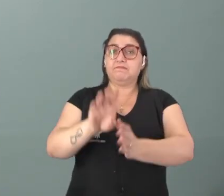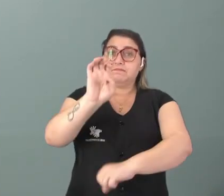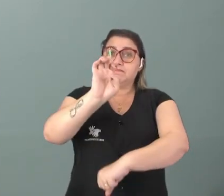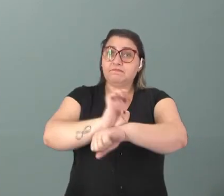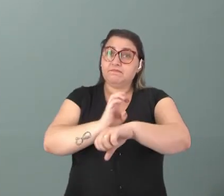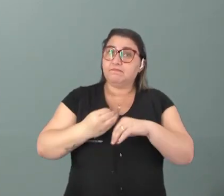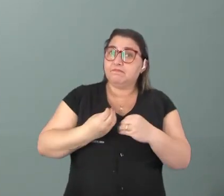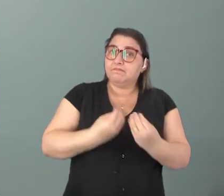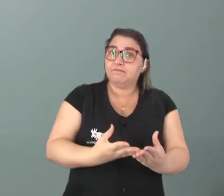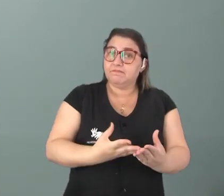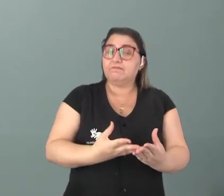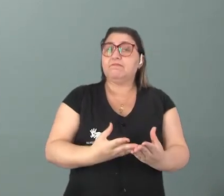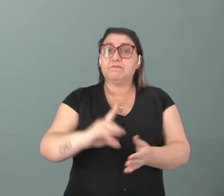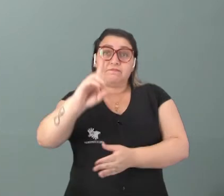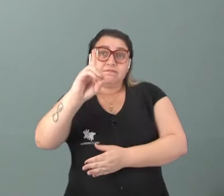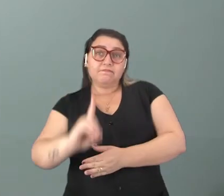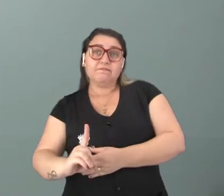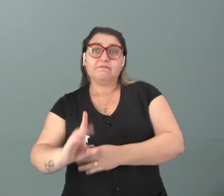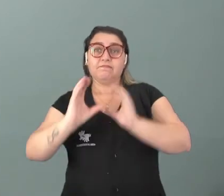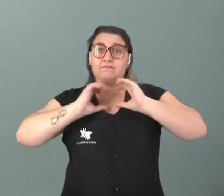um direito do cidadão.